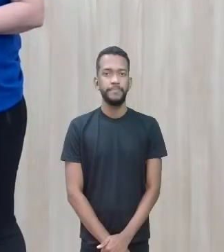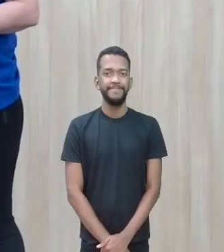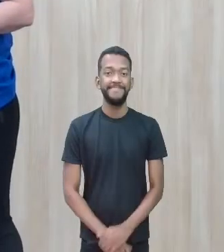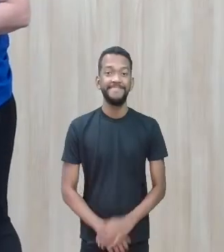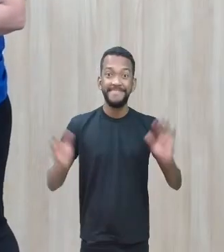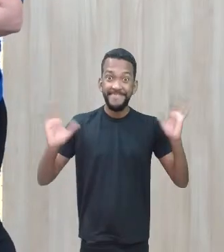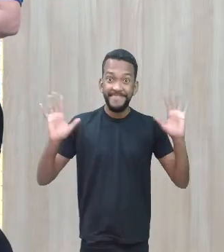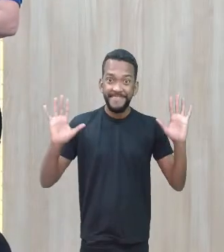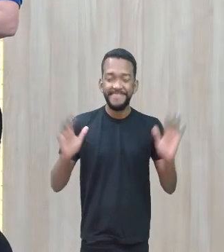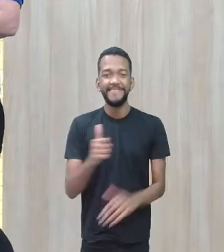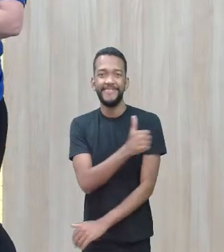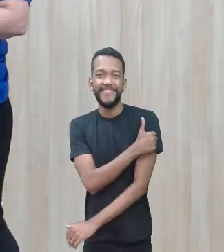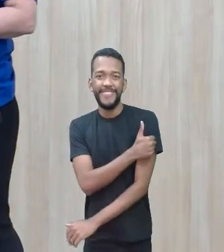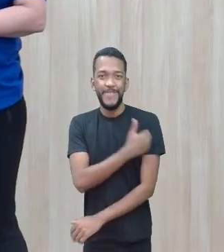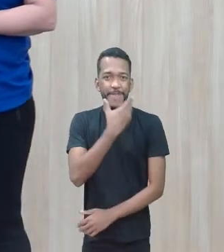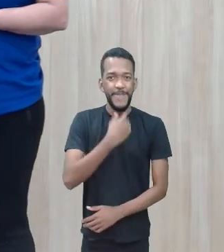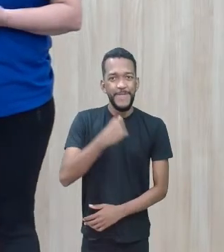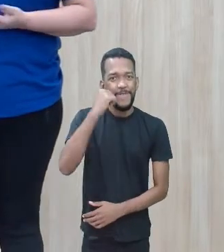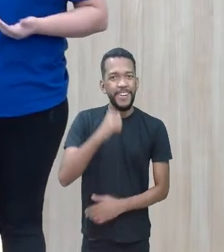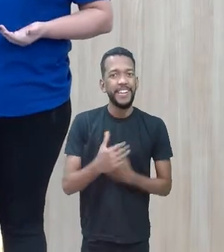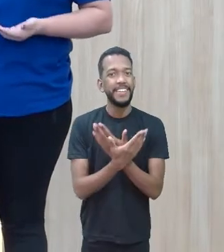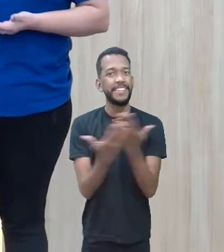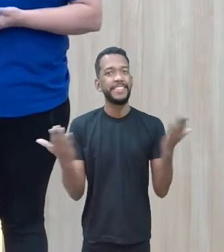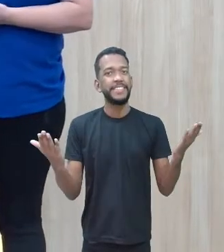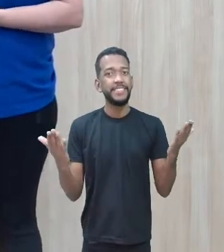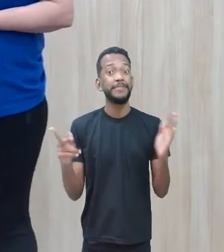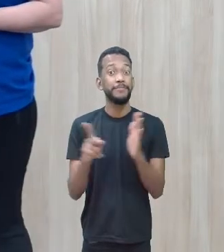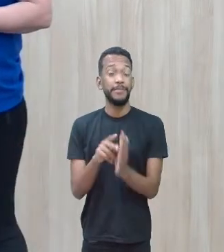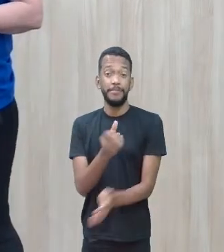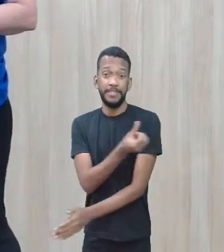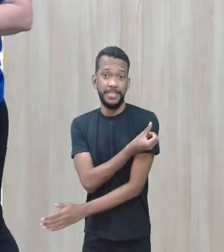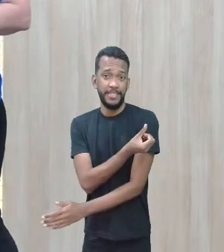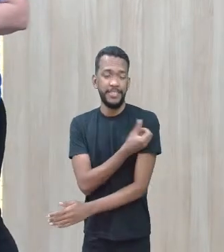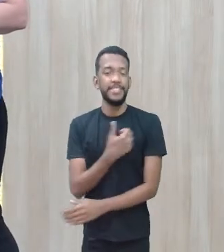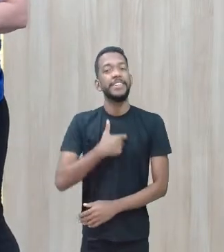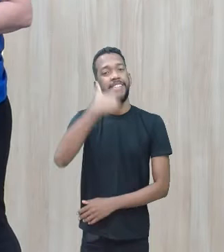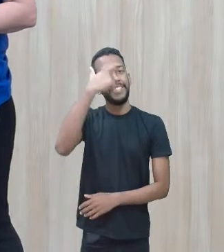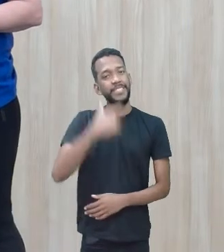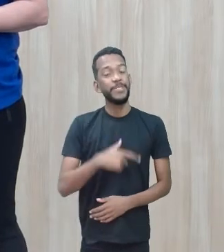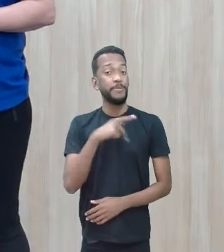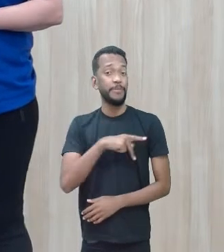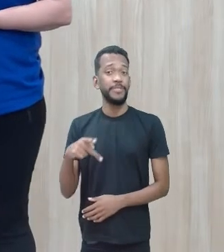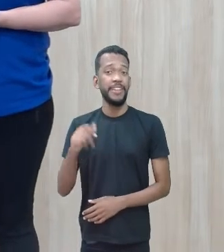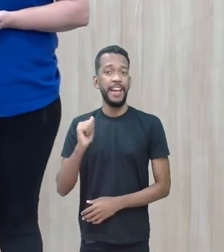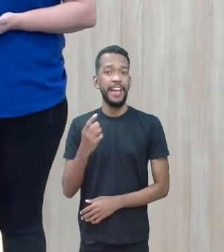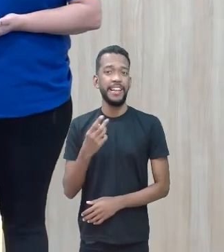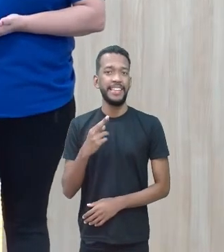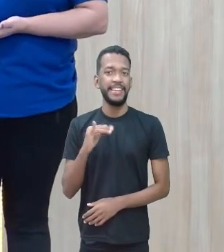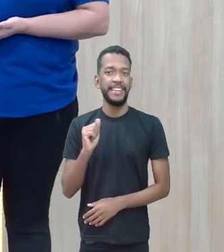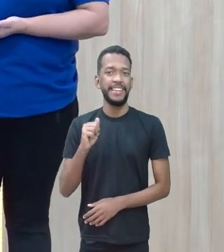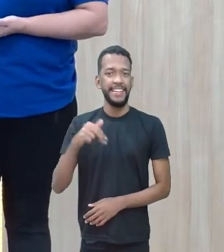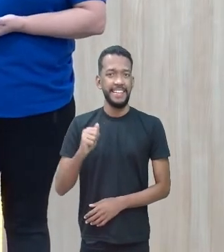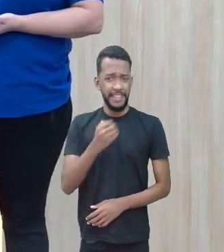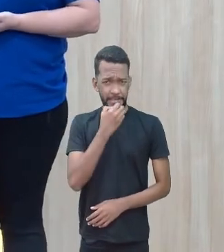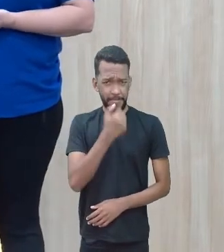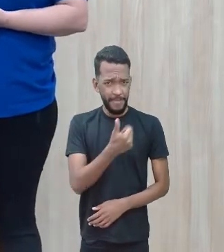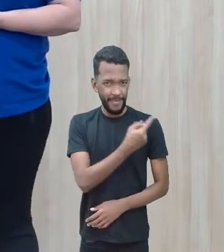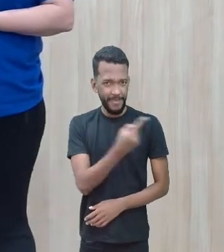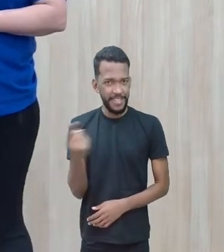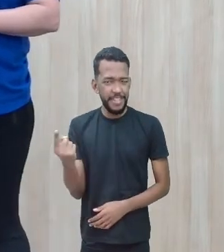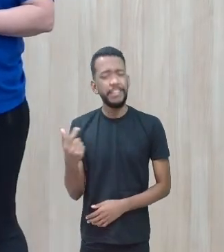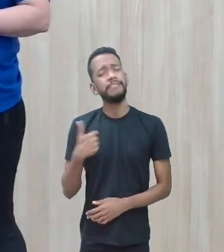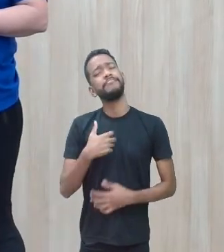Olá, alunos e alunas do 6º ano. Eu sou a professora Adriana. Tudo bem com vocês? Eu tenho